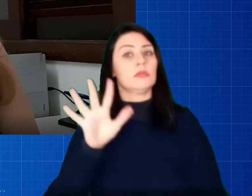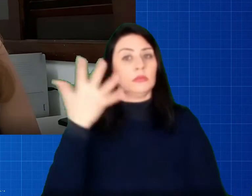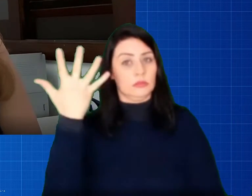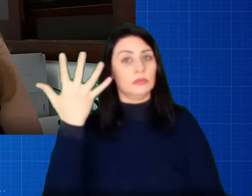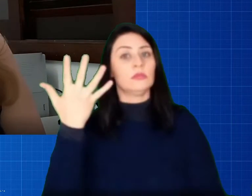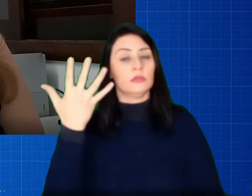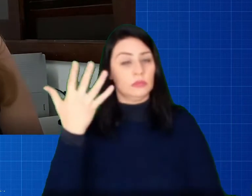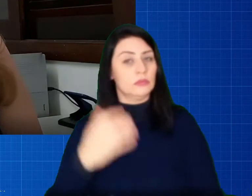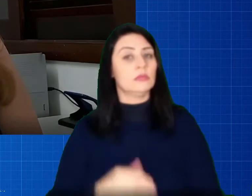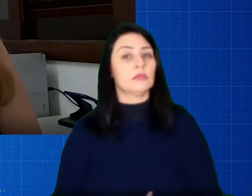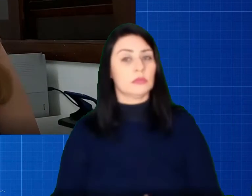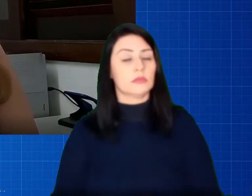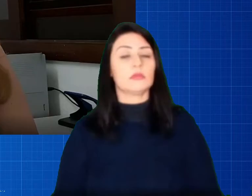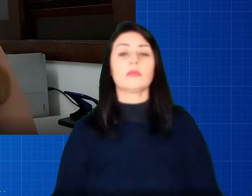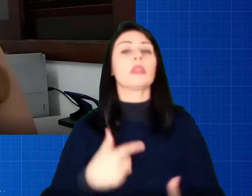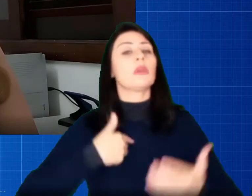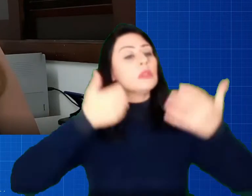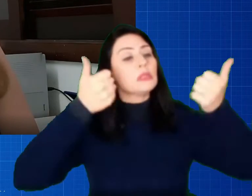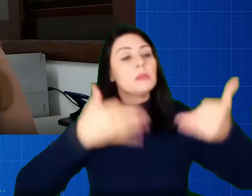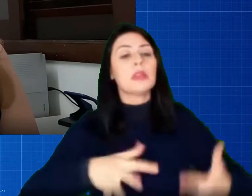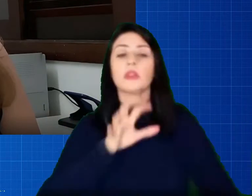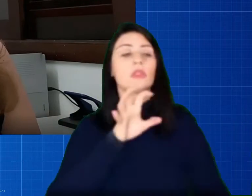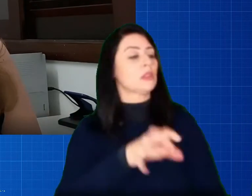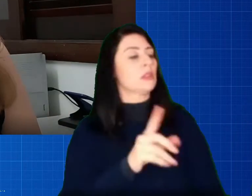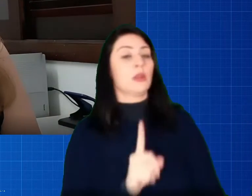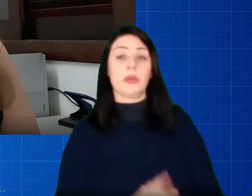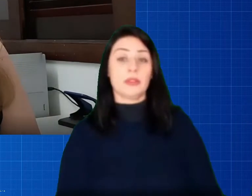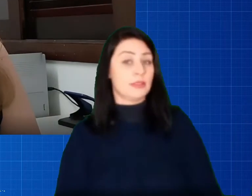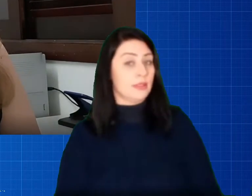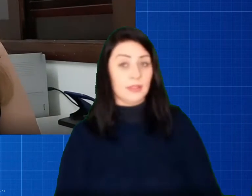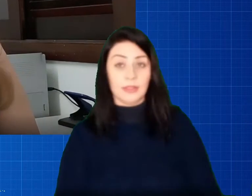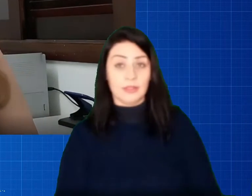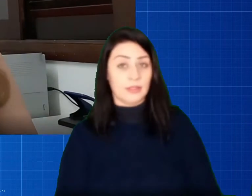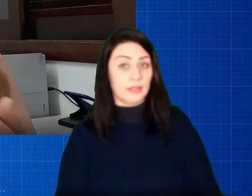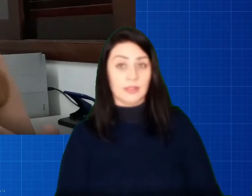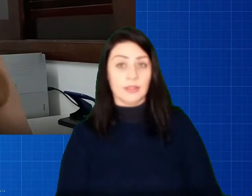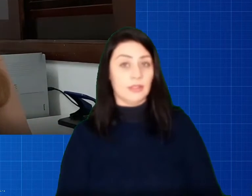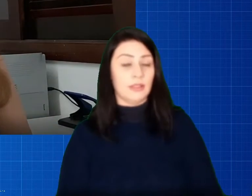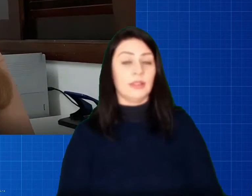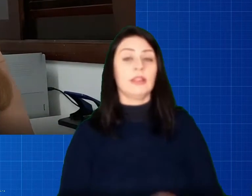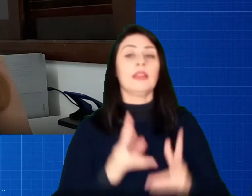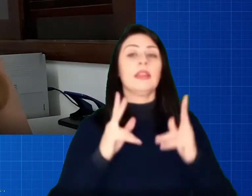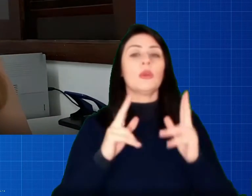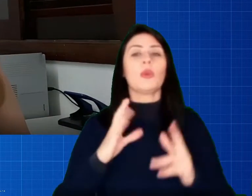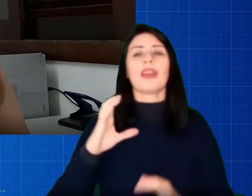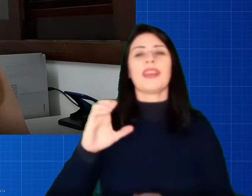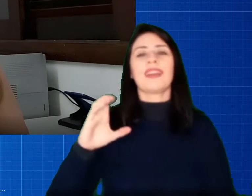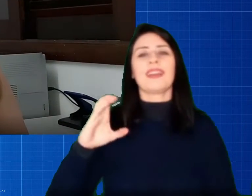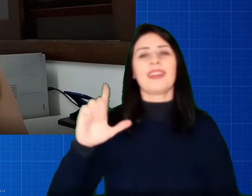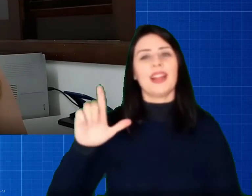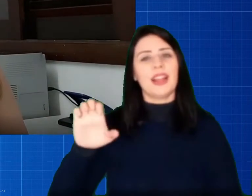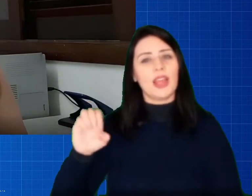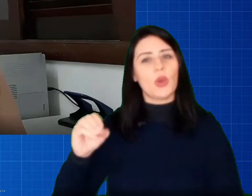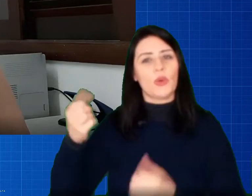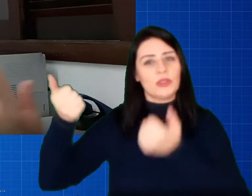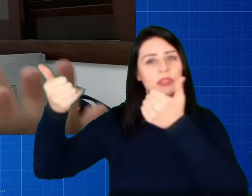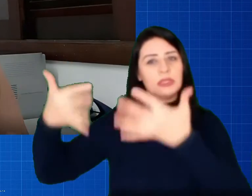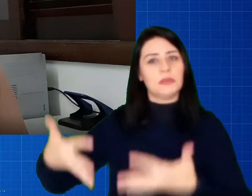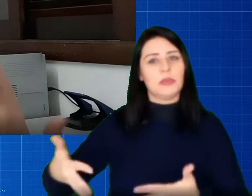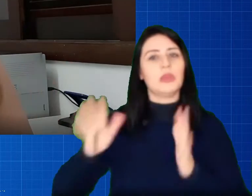meninos. Empoderá-los que não é bem assim que funciona. Que ele tem que, né, como a Cléo falou,